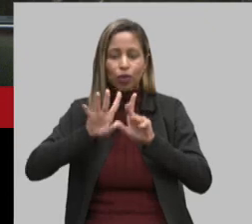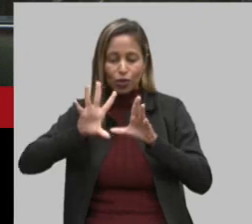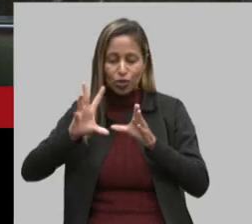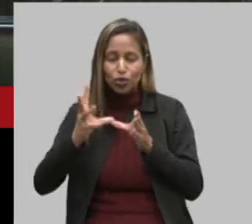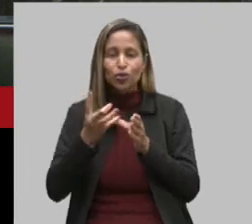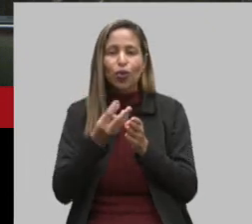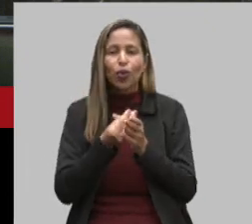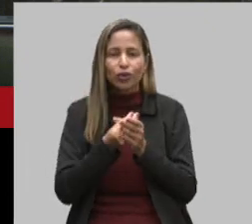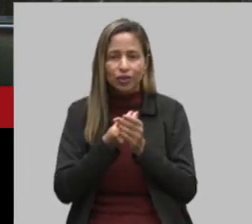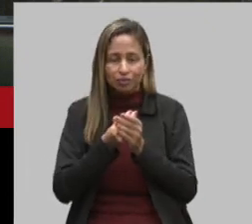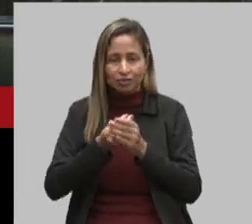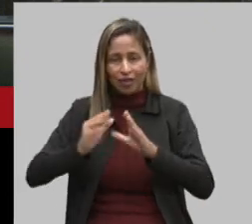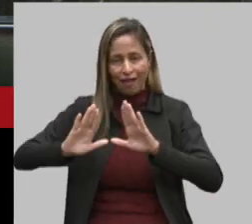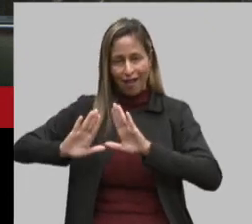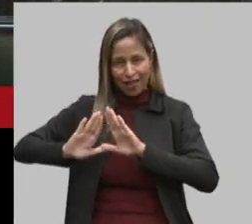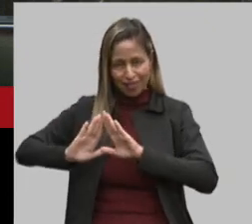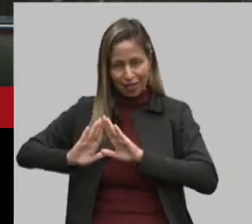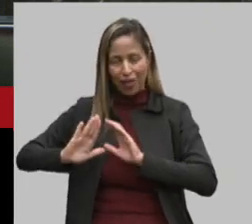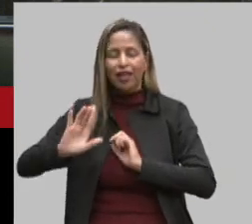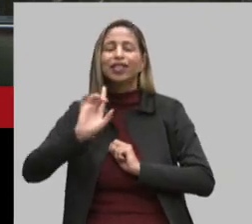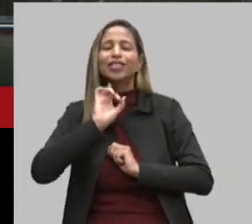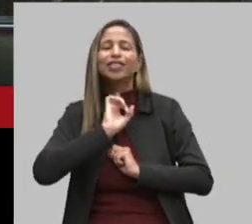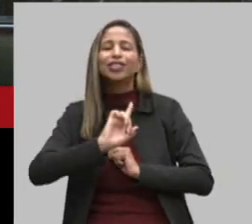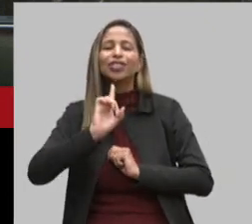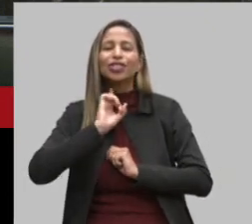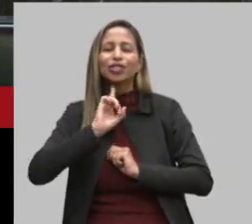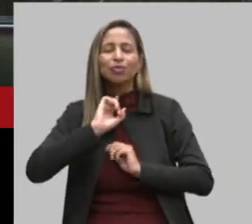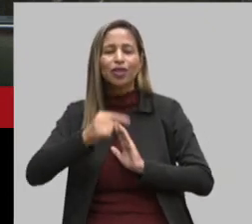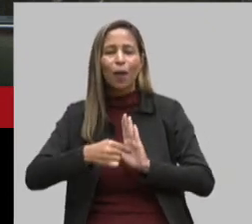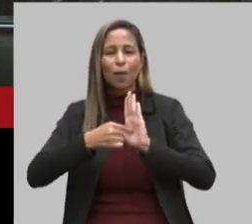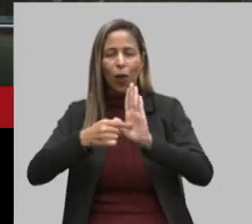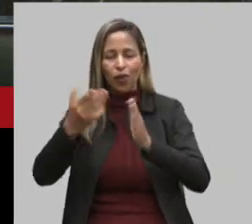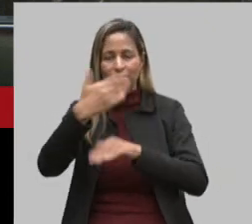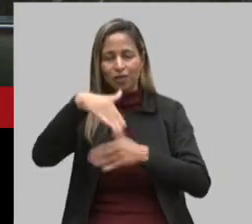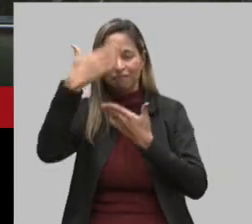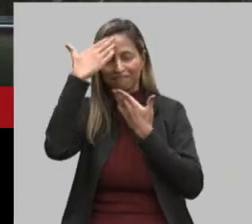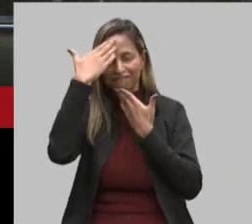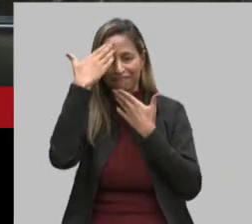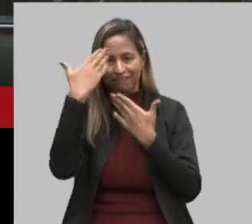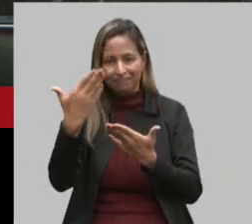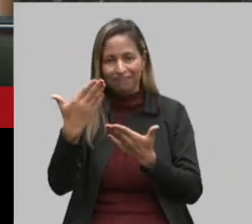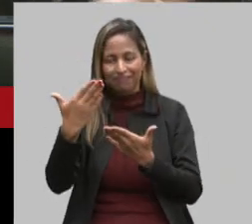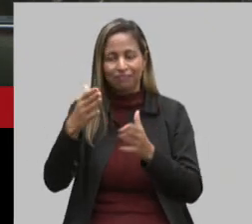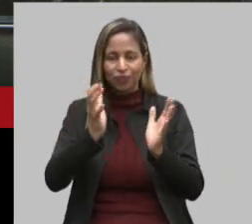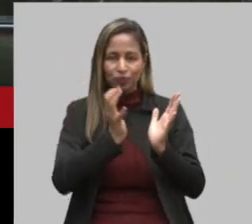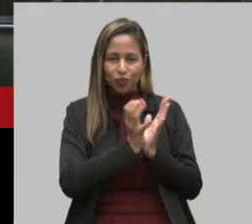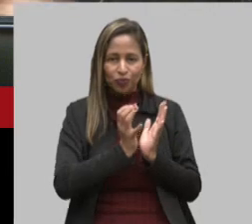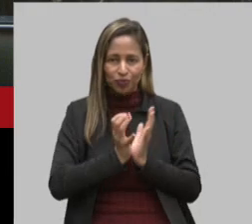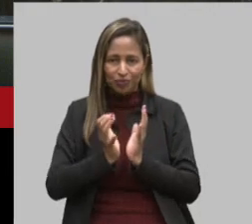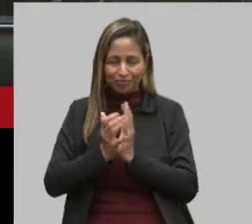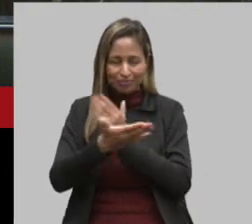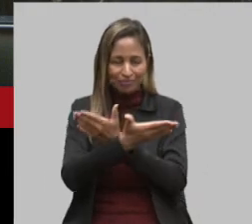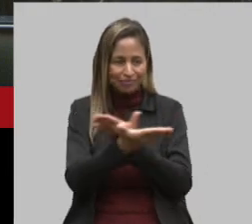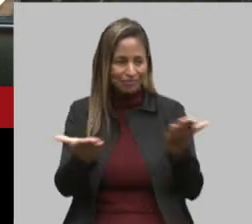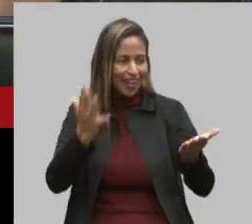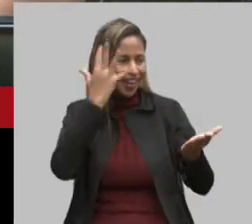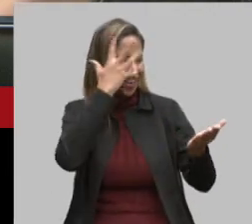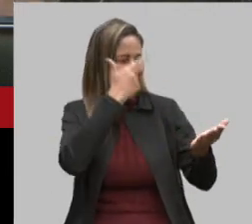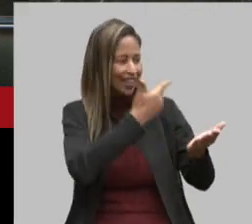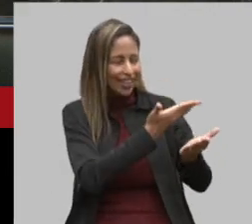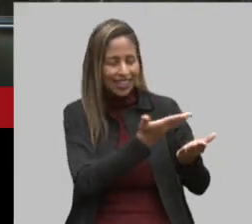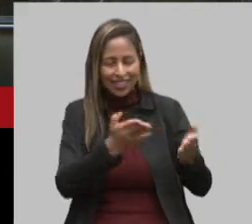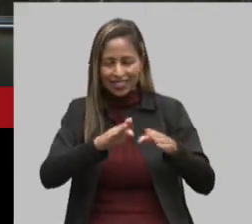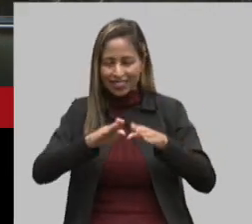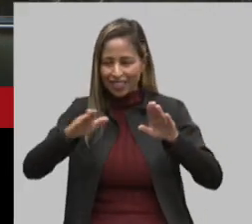Assembleia Legislativa de Minas Gerais manifesta seus agradecimentos aos componentes dessa linda mesa deste